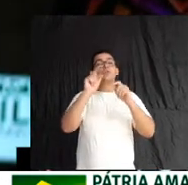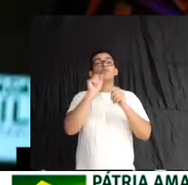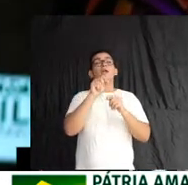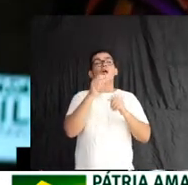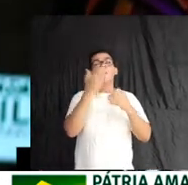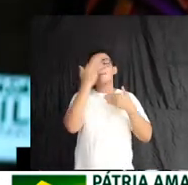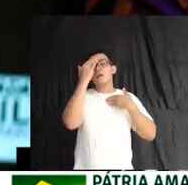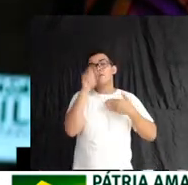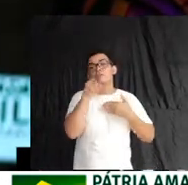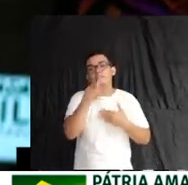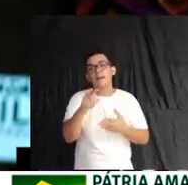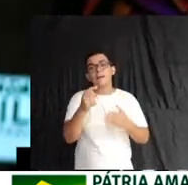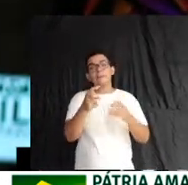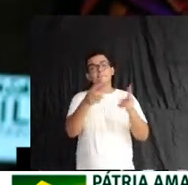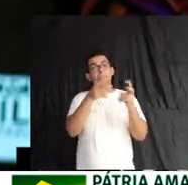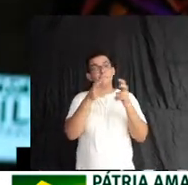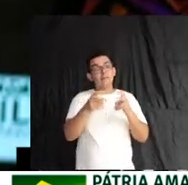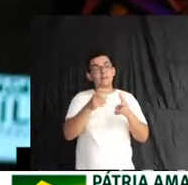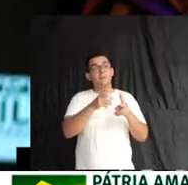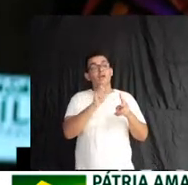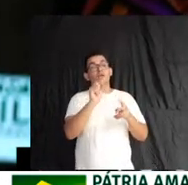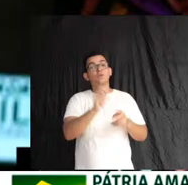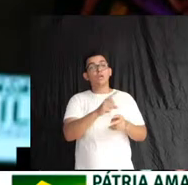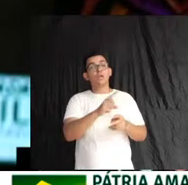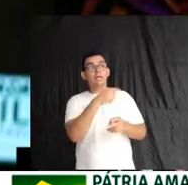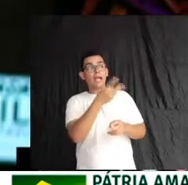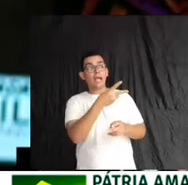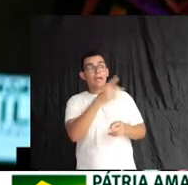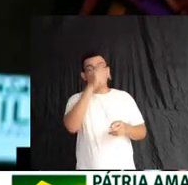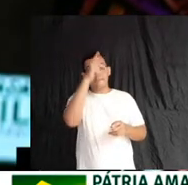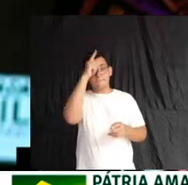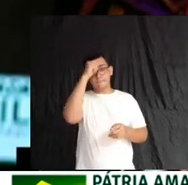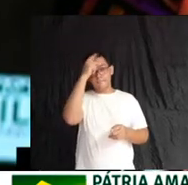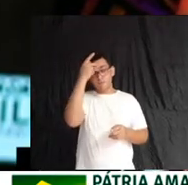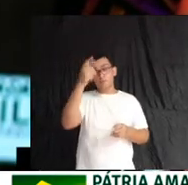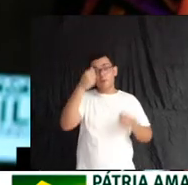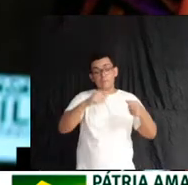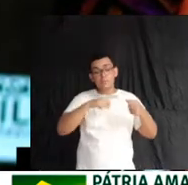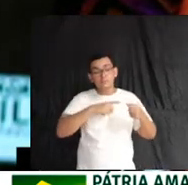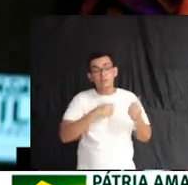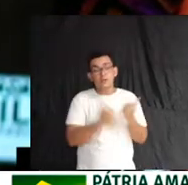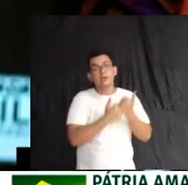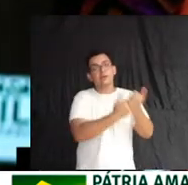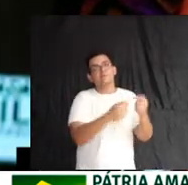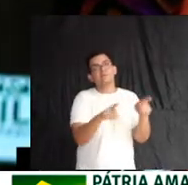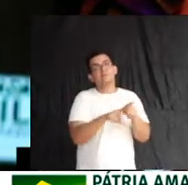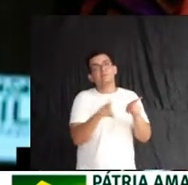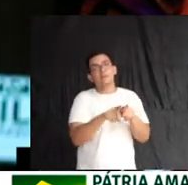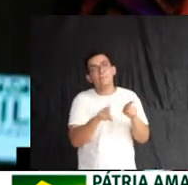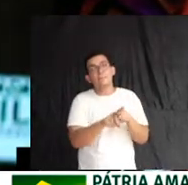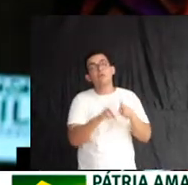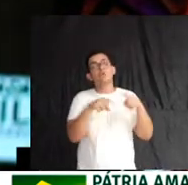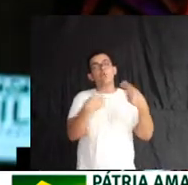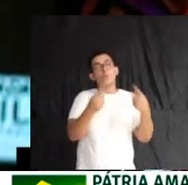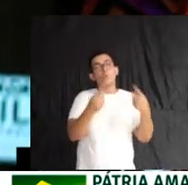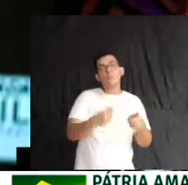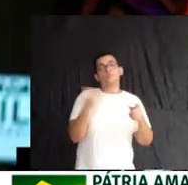perceberam a necessidade que nós tínhamos disso tudo que está acontecendo aqui hoje. Muito obrigado. Obrigada pela oportunidade mais uma vez,